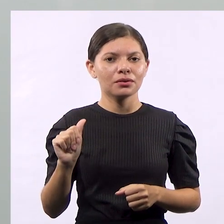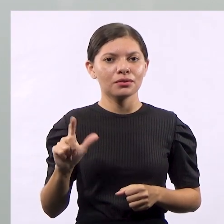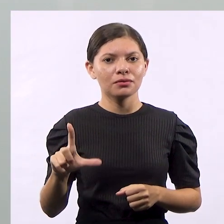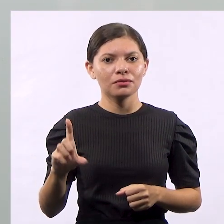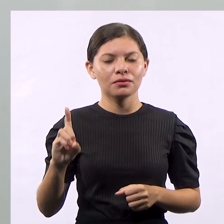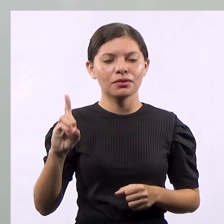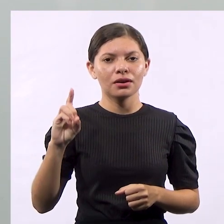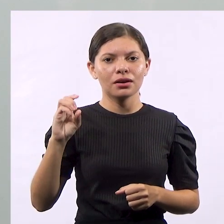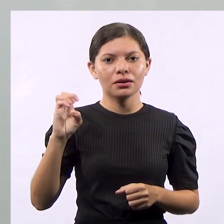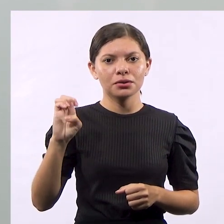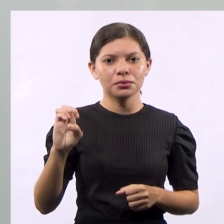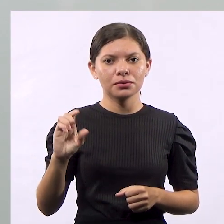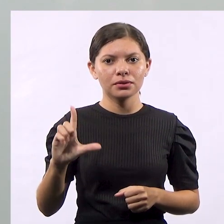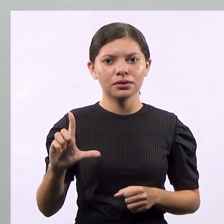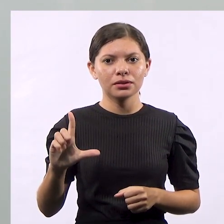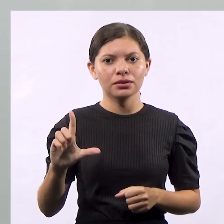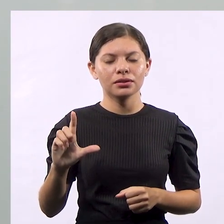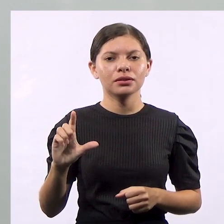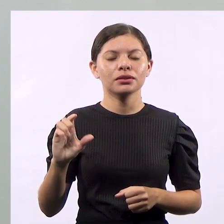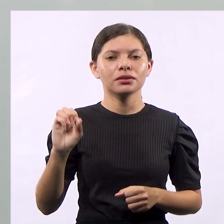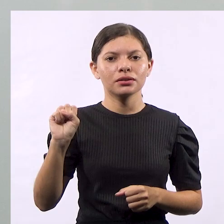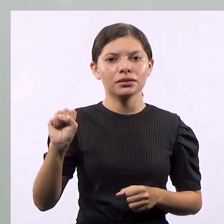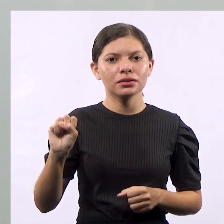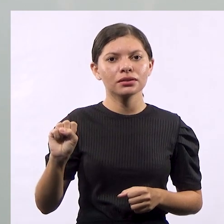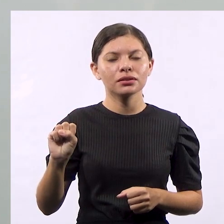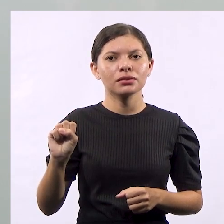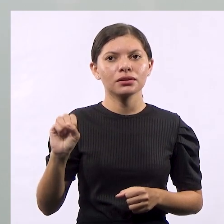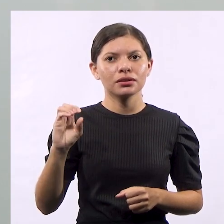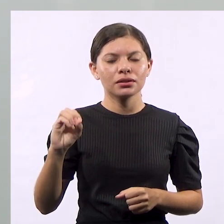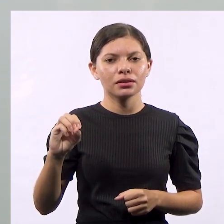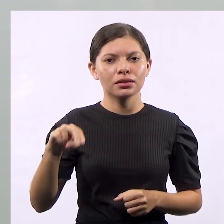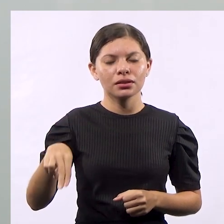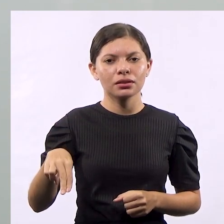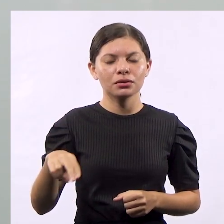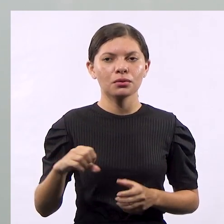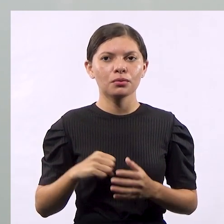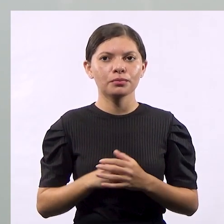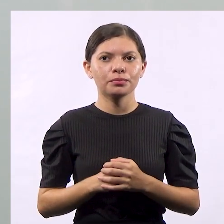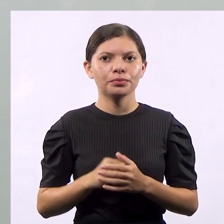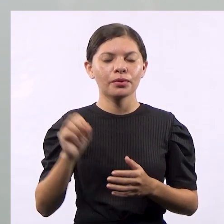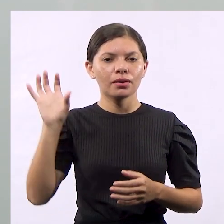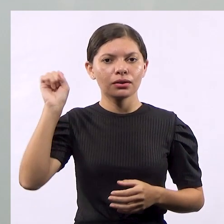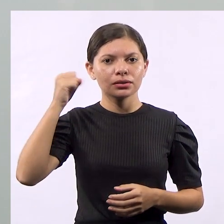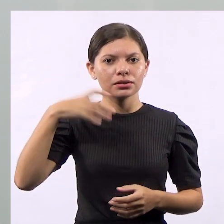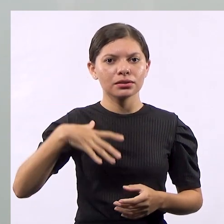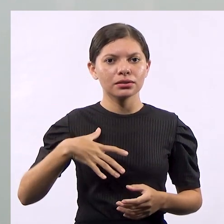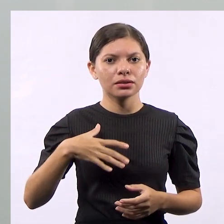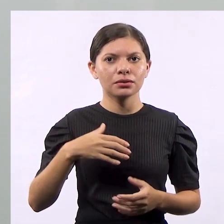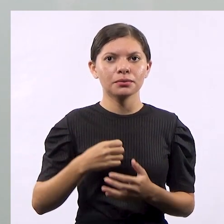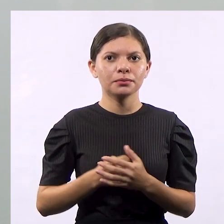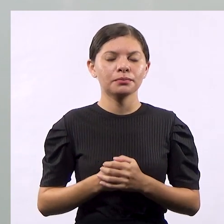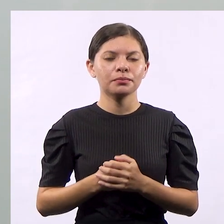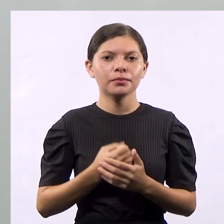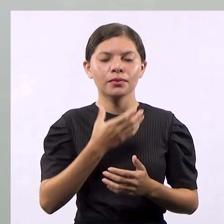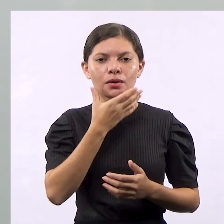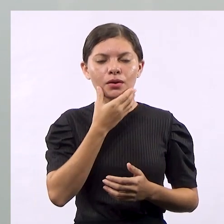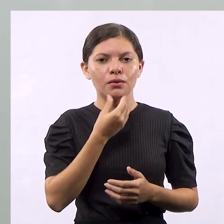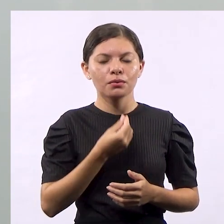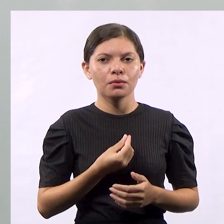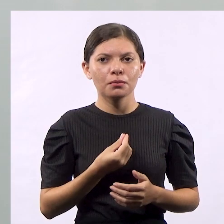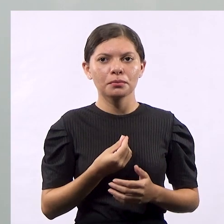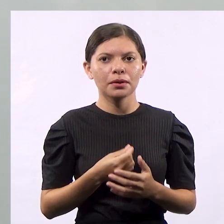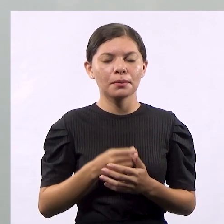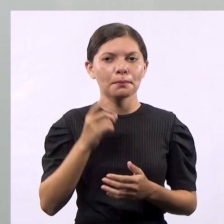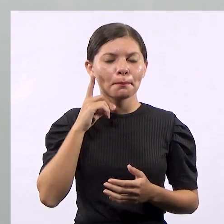de gestão escolar. Vou fazer a minha audiodescrição. Eu sou um homem pardo, cabelos